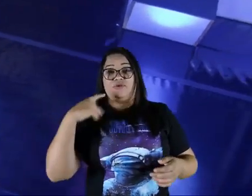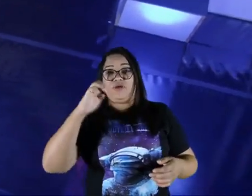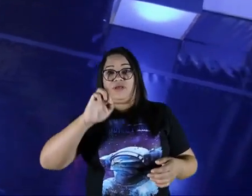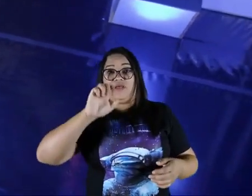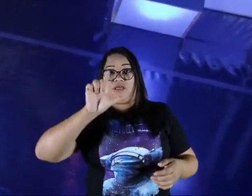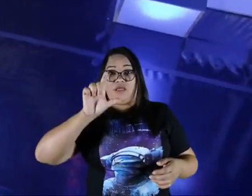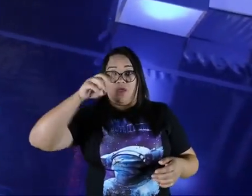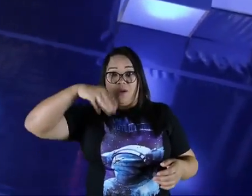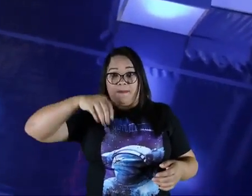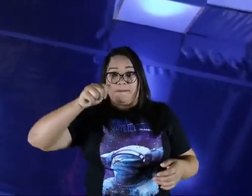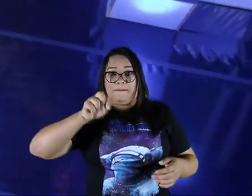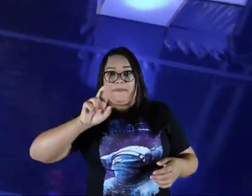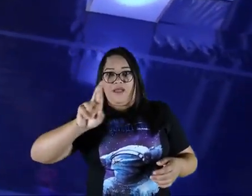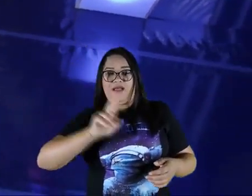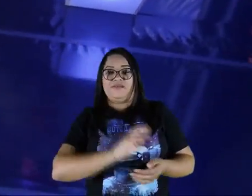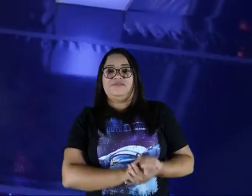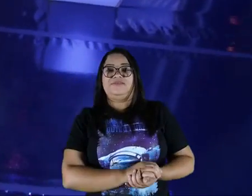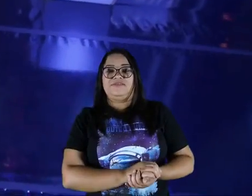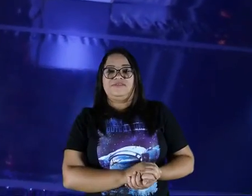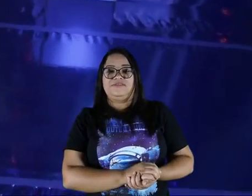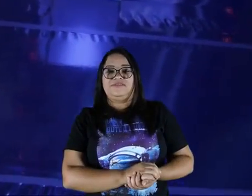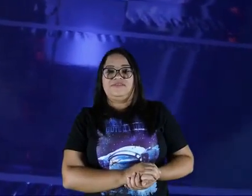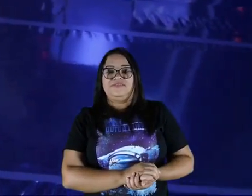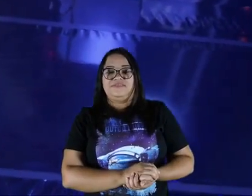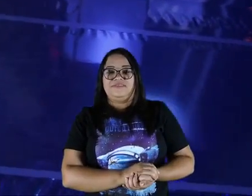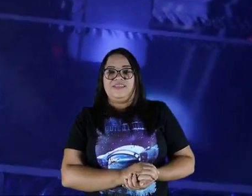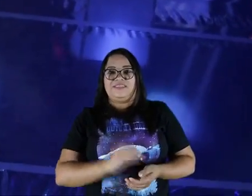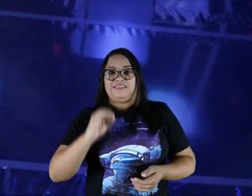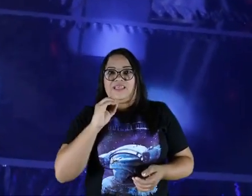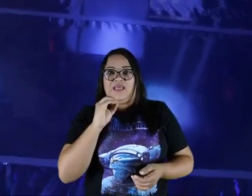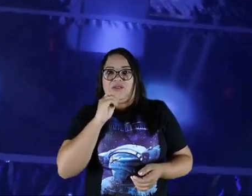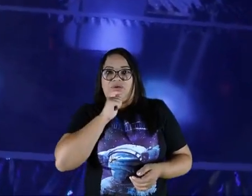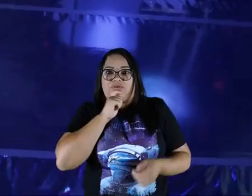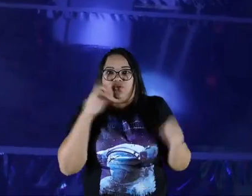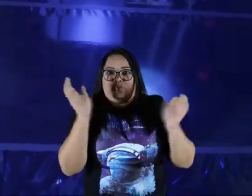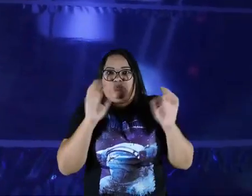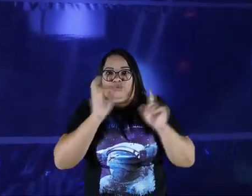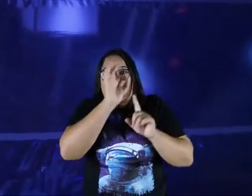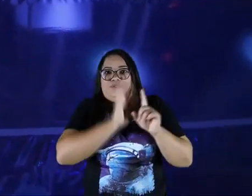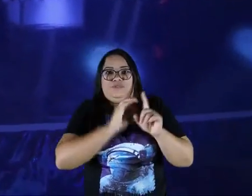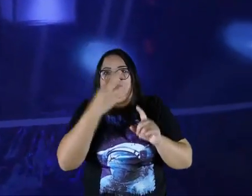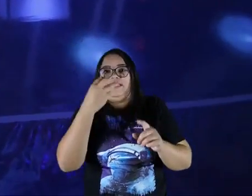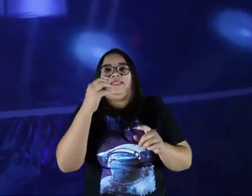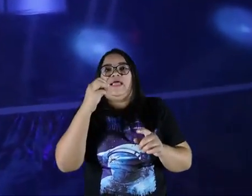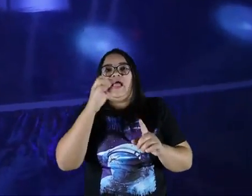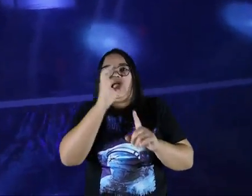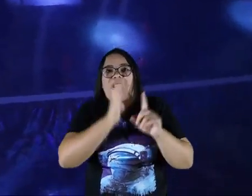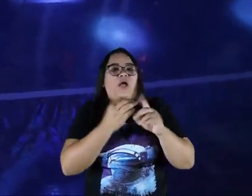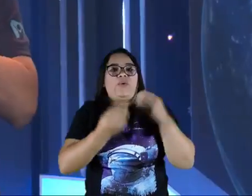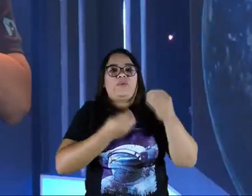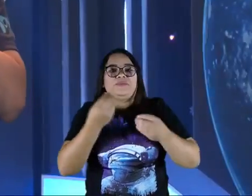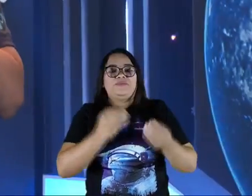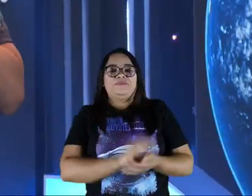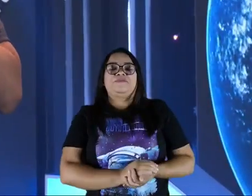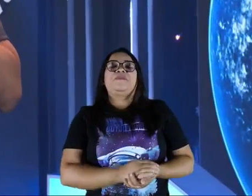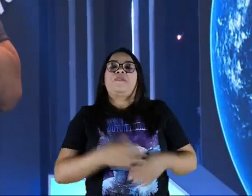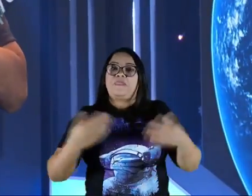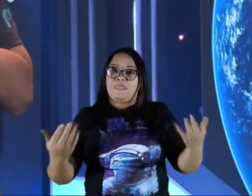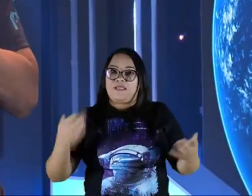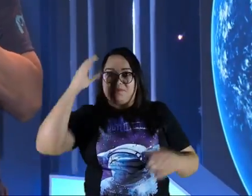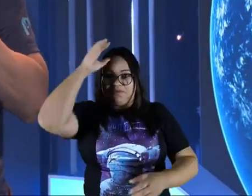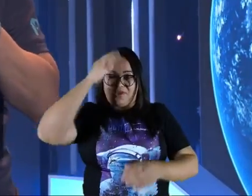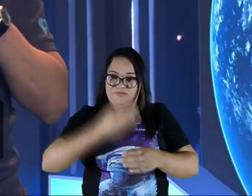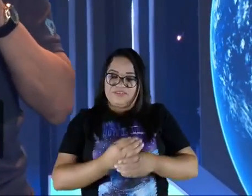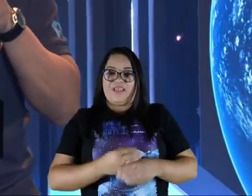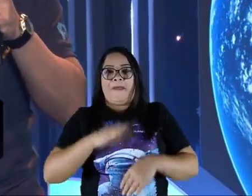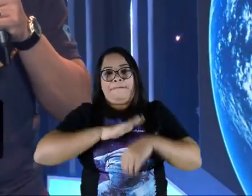ser aí. Baixo de zero, com zero temperatura, com 30 graus, como vai ser aí no sul do Brasil? É isso aí, meu chefe,